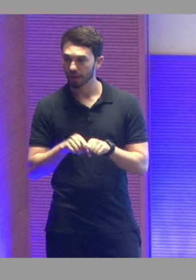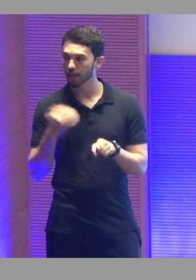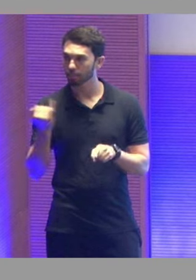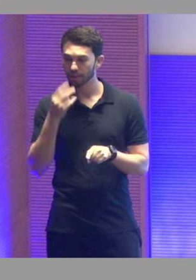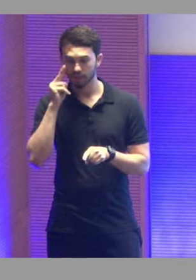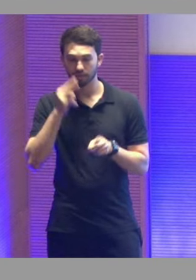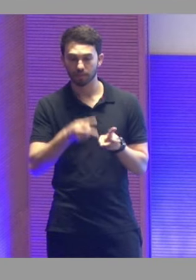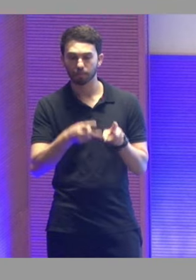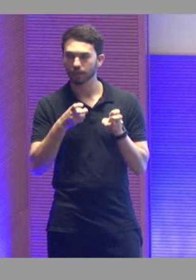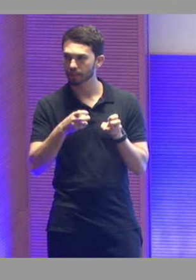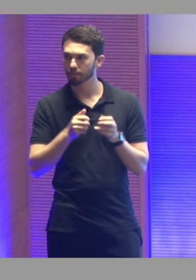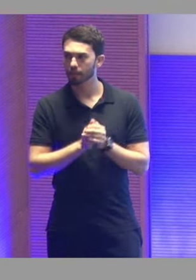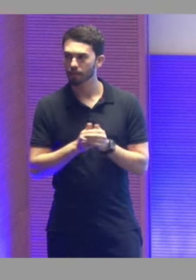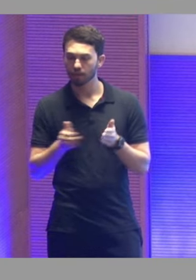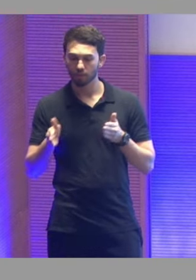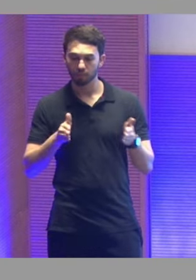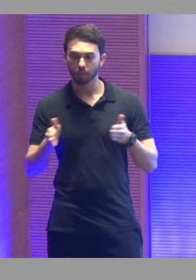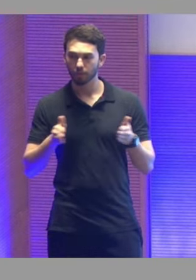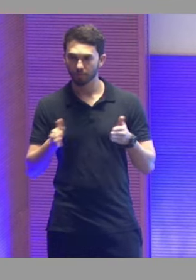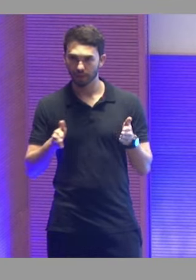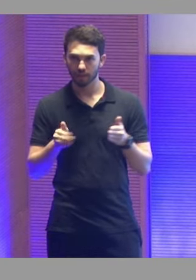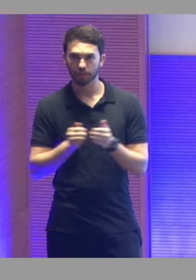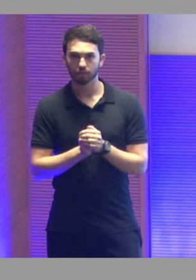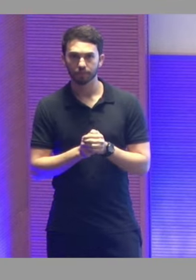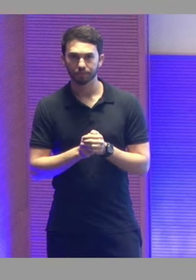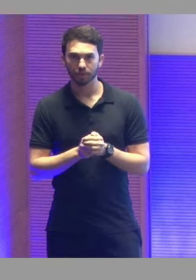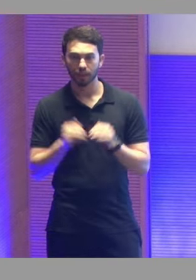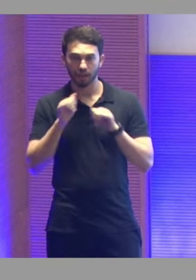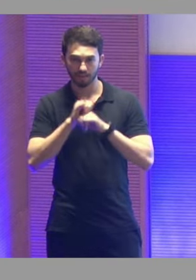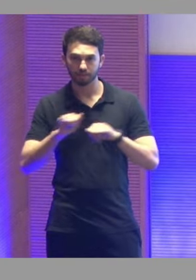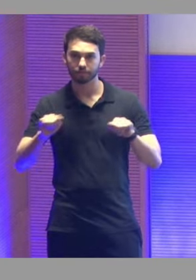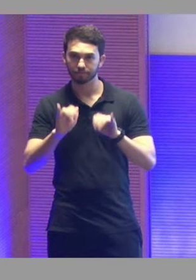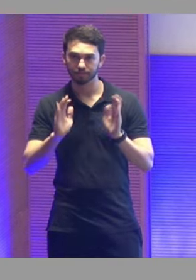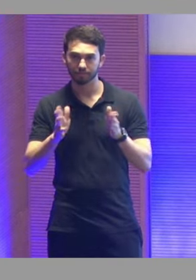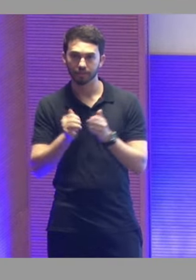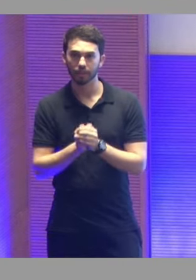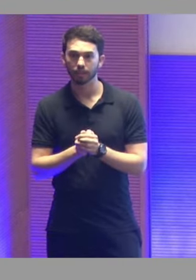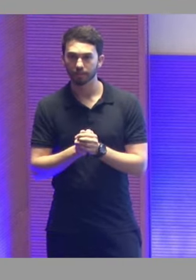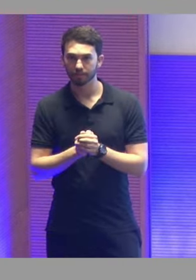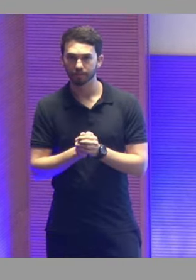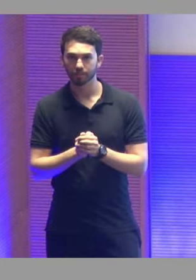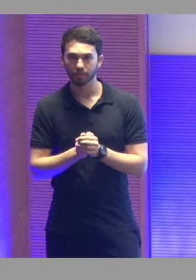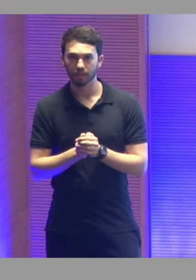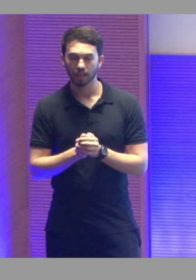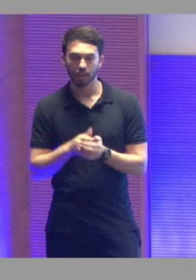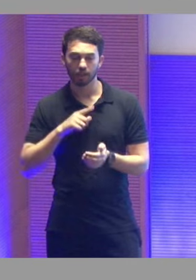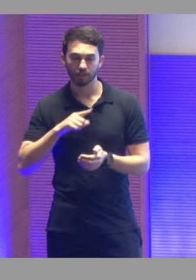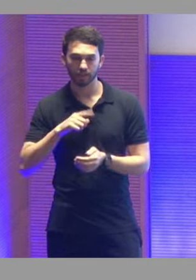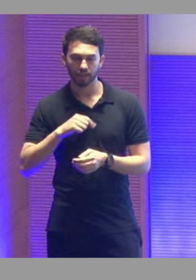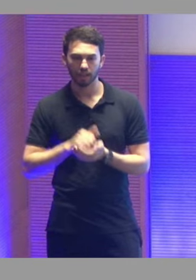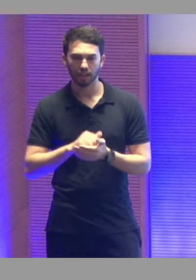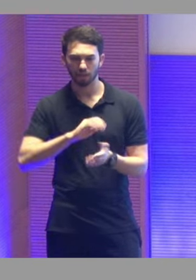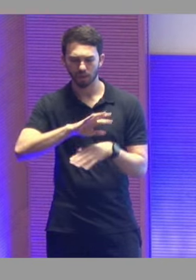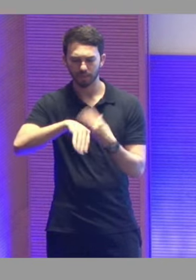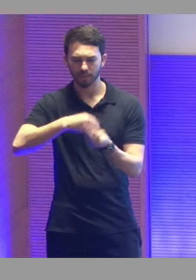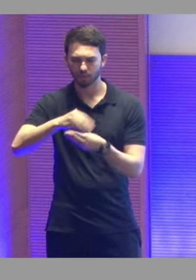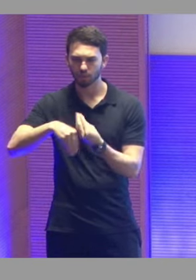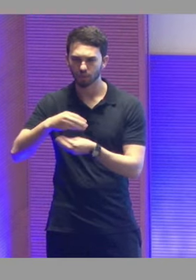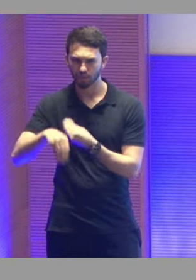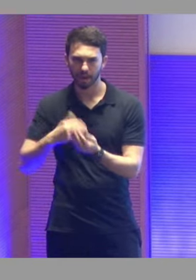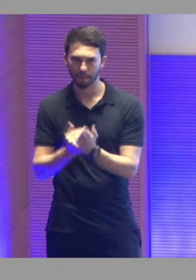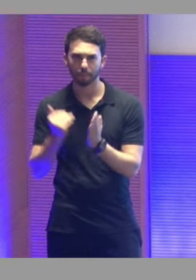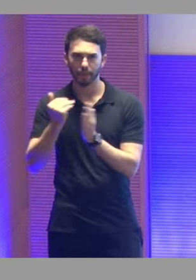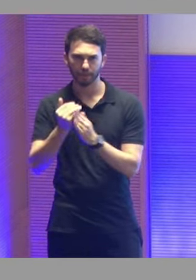gente já consegue observar um aumento dessas emissões sendo reportadas à medida que a gente tem uma composição mais heterogênea no número de